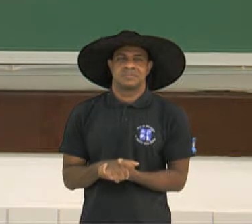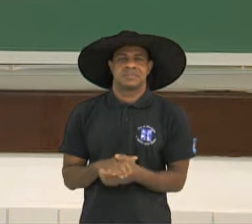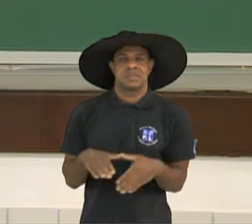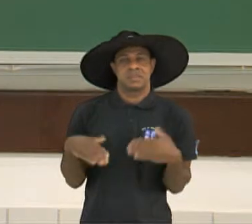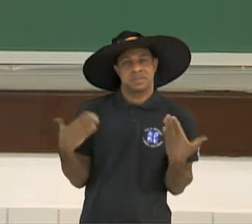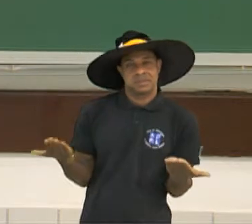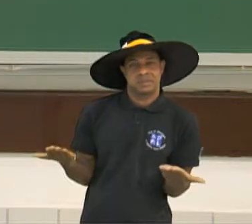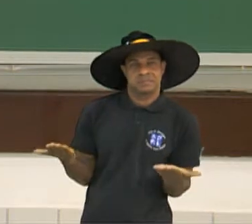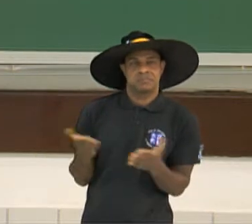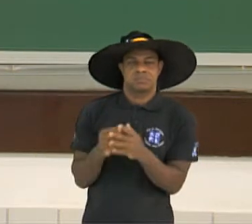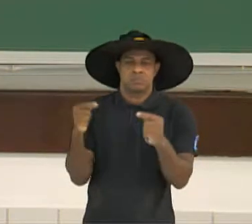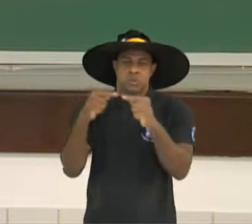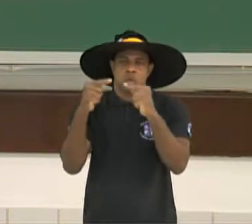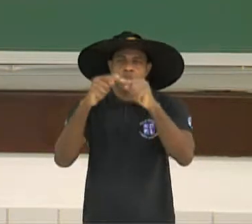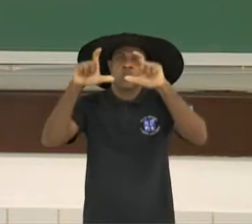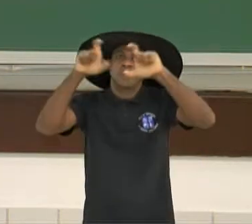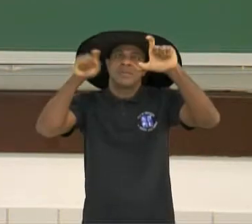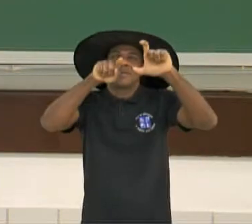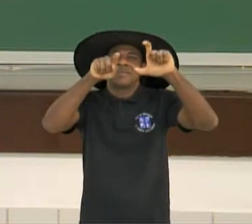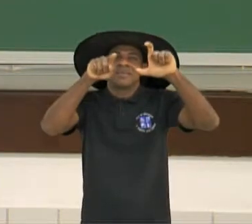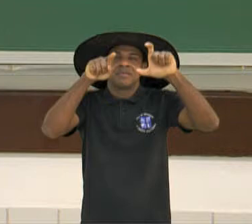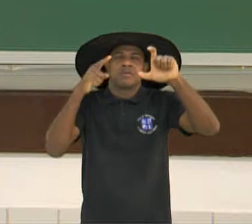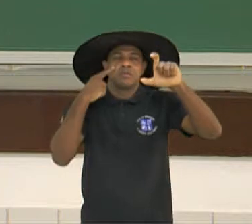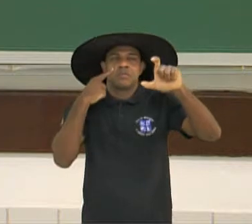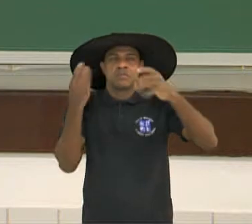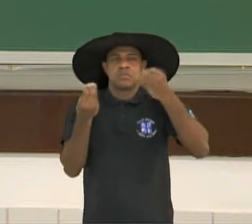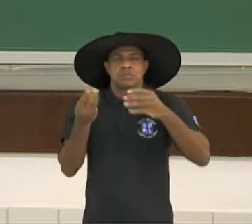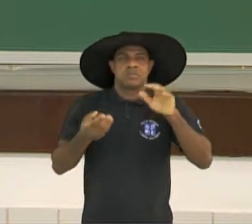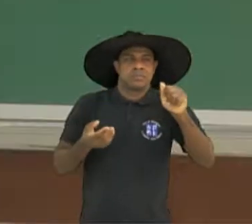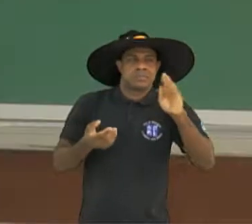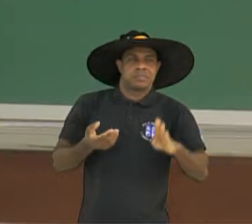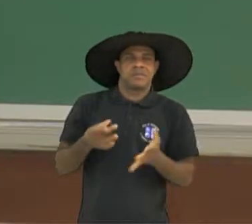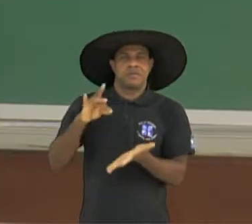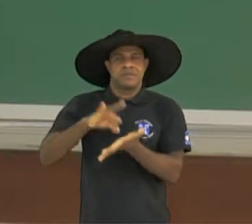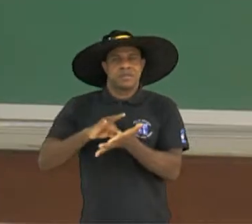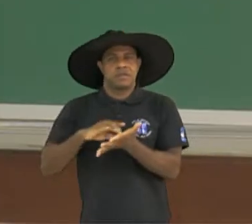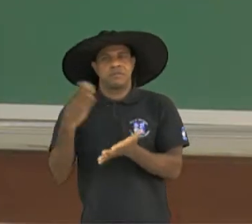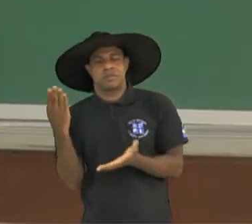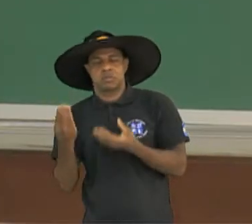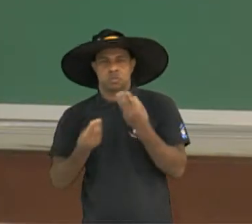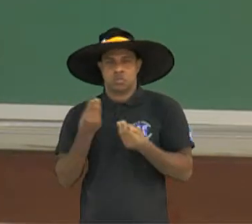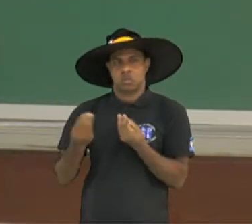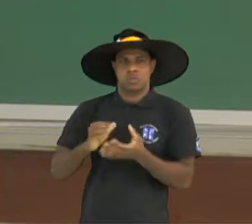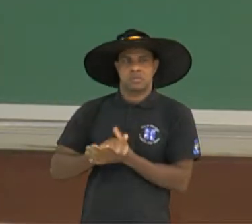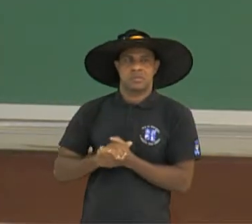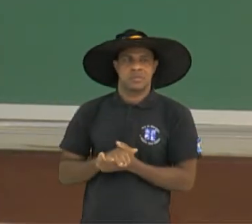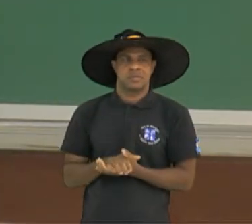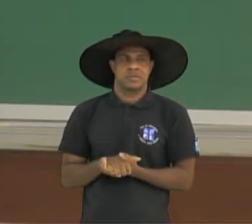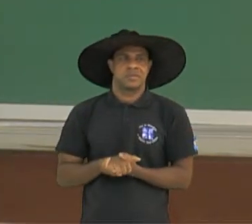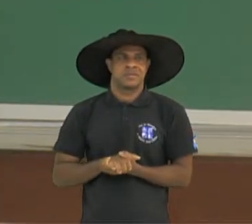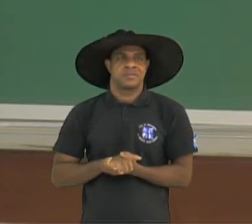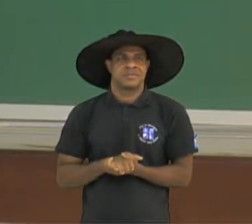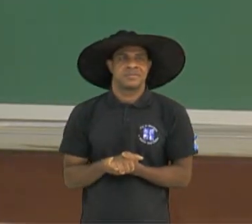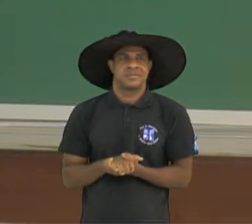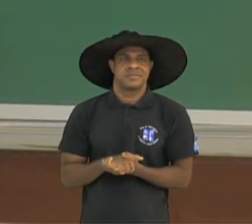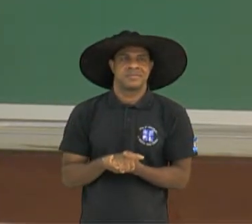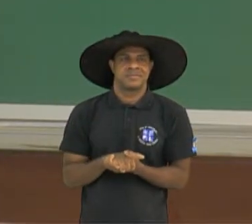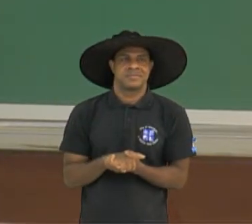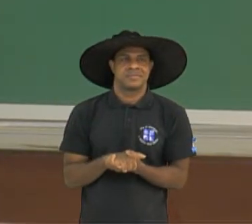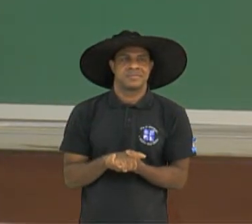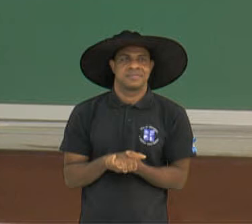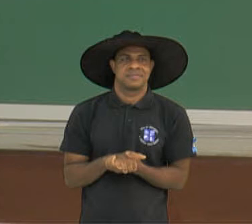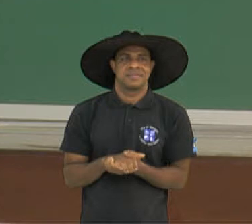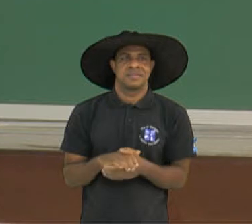Então, pessoal, de acordo com o nosso fragmento, vamos verificar se nossas frases são verdadeiras ou falsas. All Souls Day was celebrated